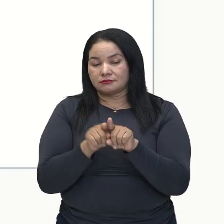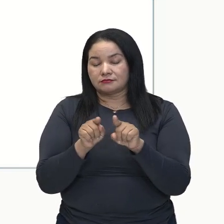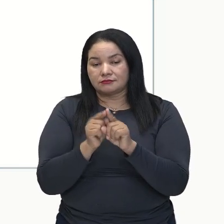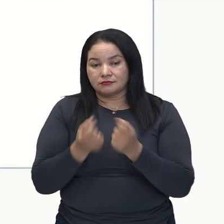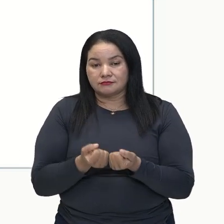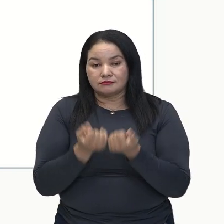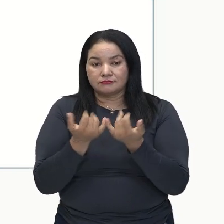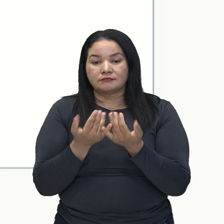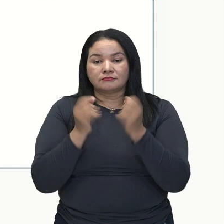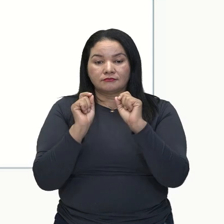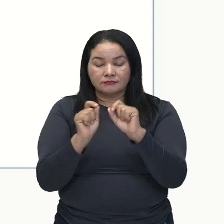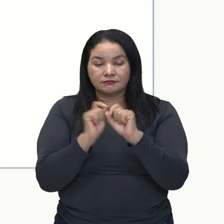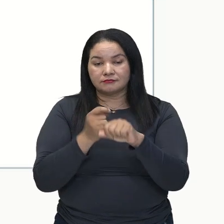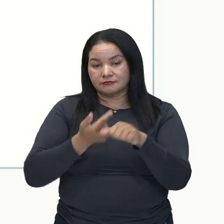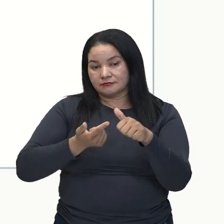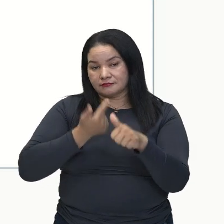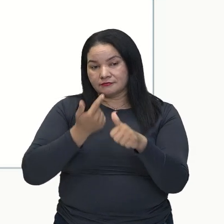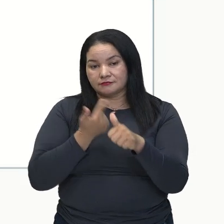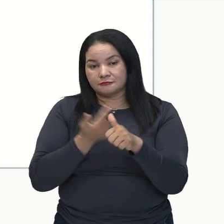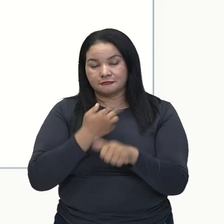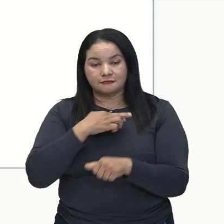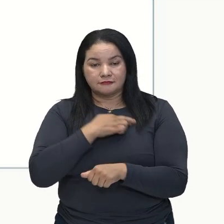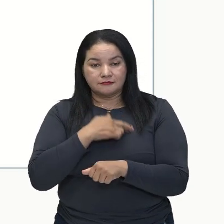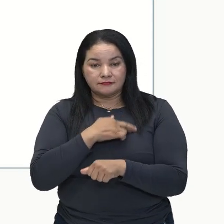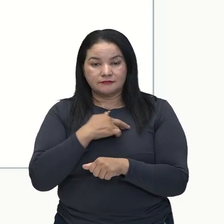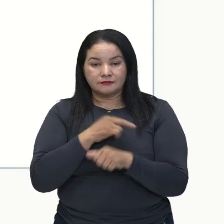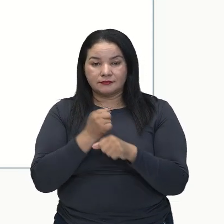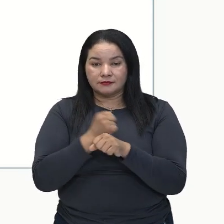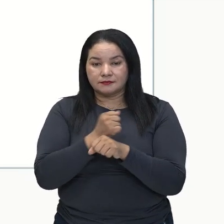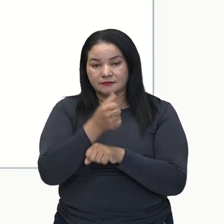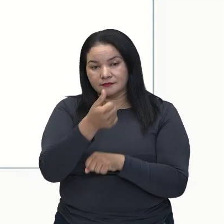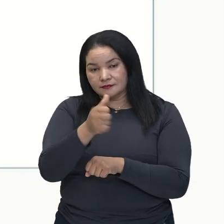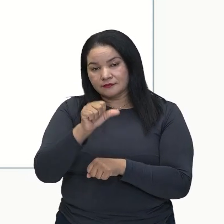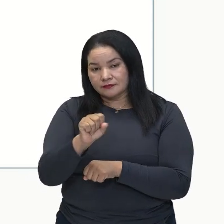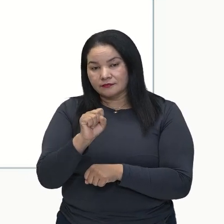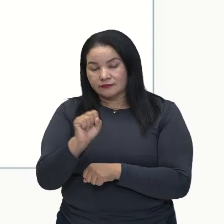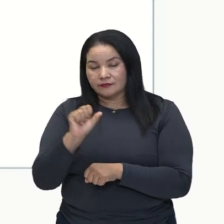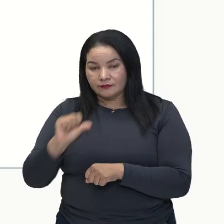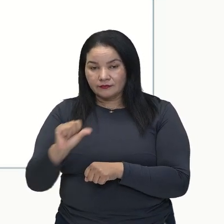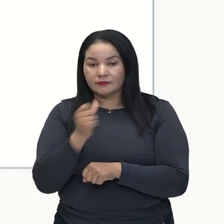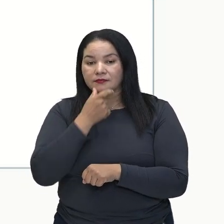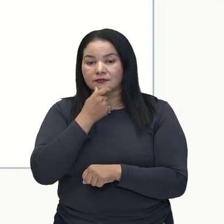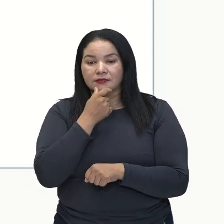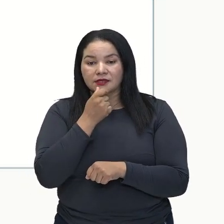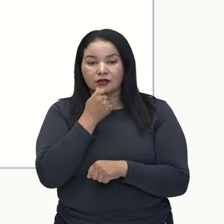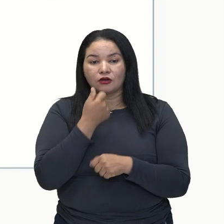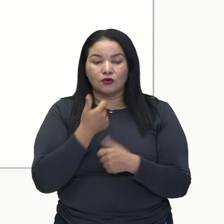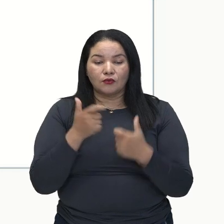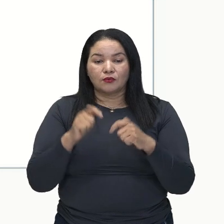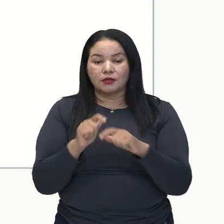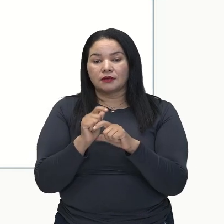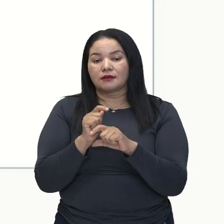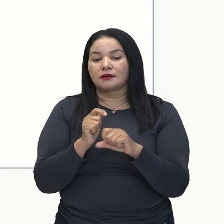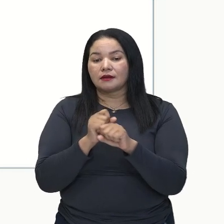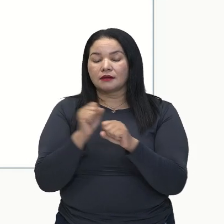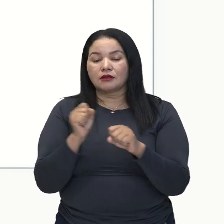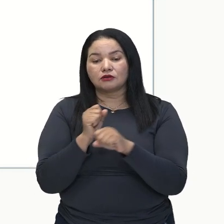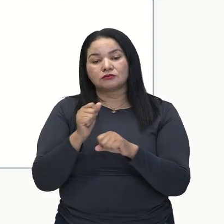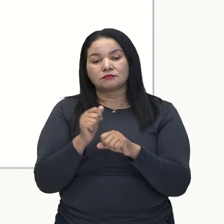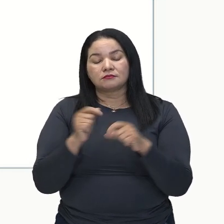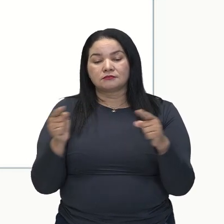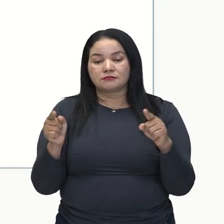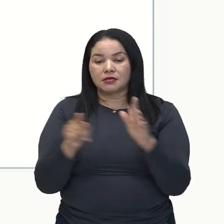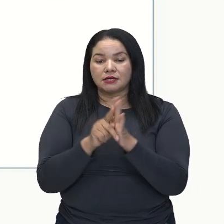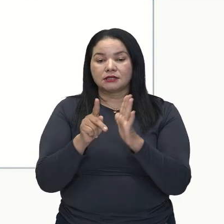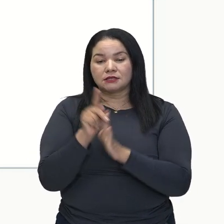primeiro romance, Relato de um Certo Oriente, em 1989, Milton Ratum se estabelece como o grande nome da literatura do